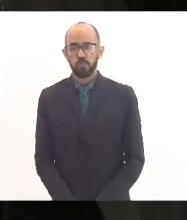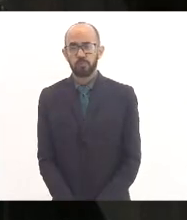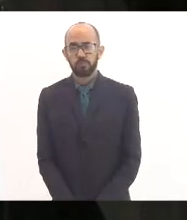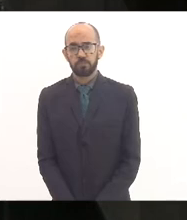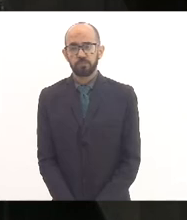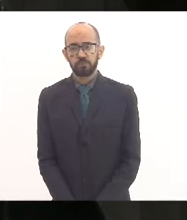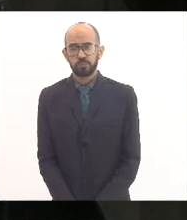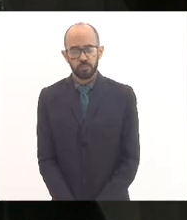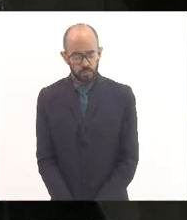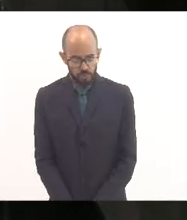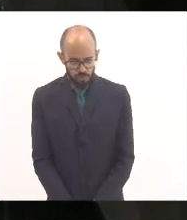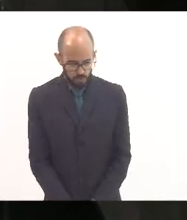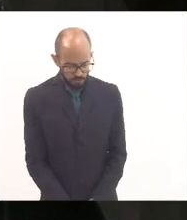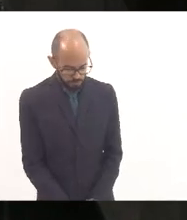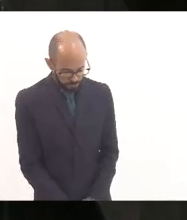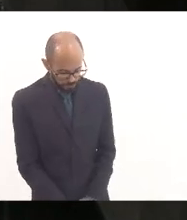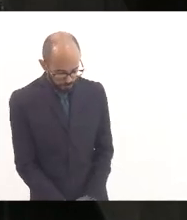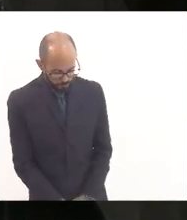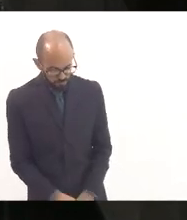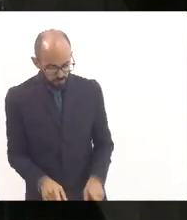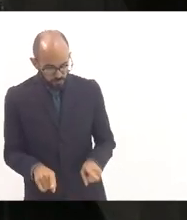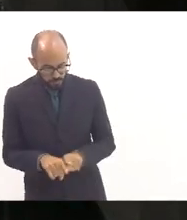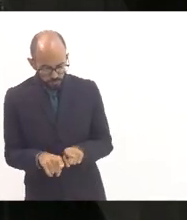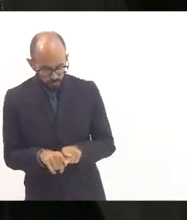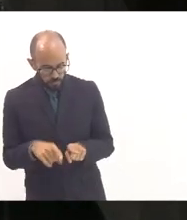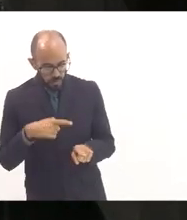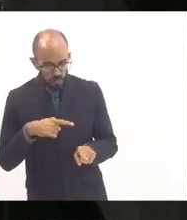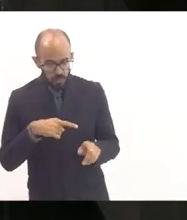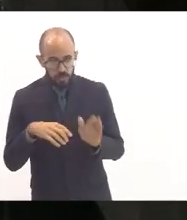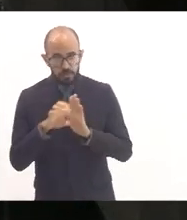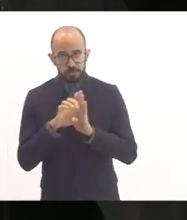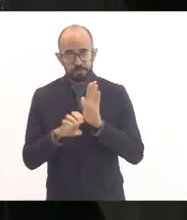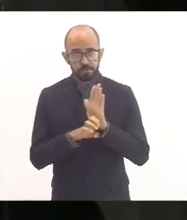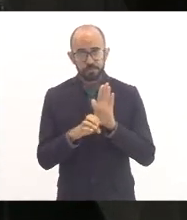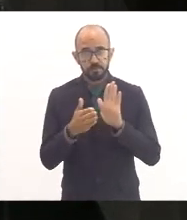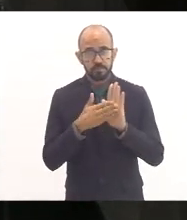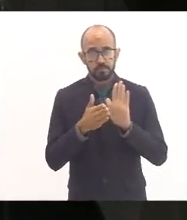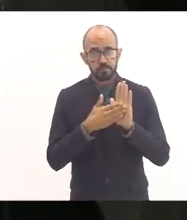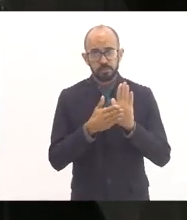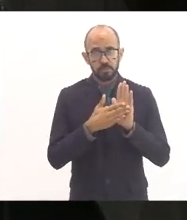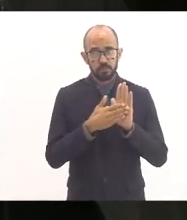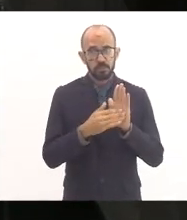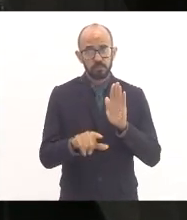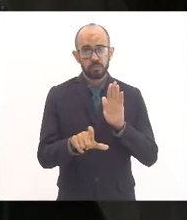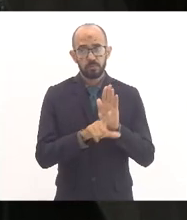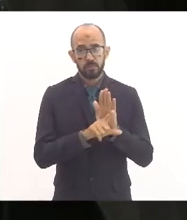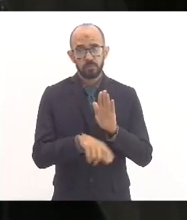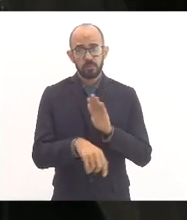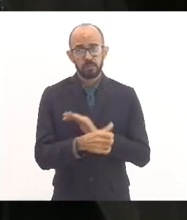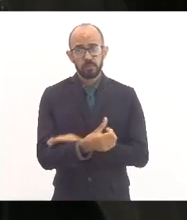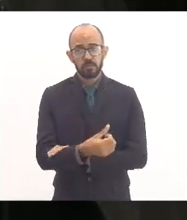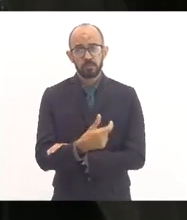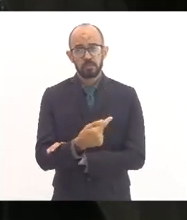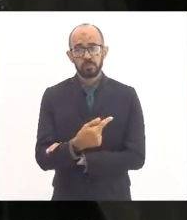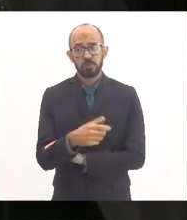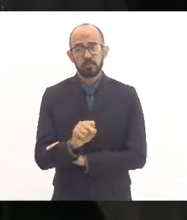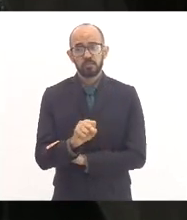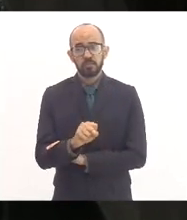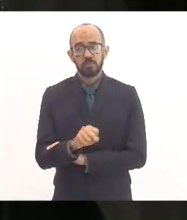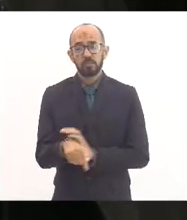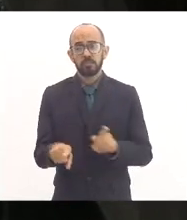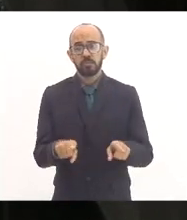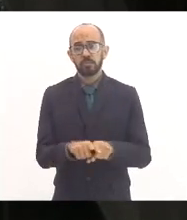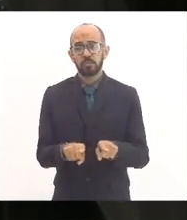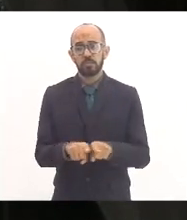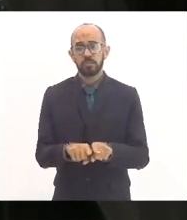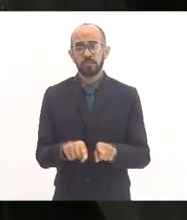e inclusive existe até emendas propostas nesse sentido na 688 e com relação